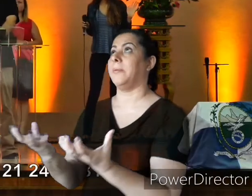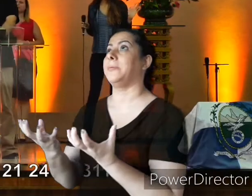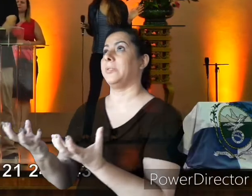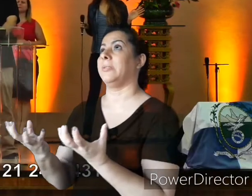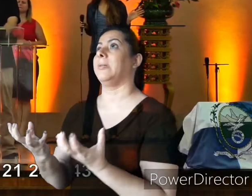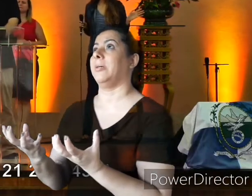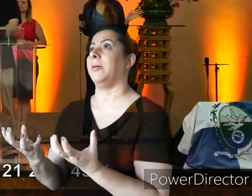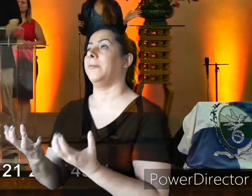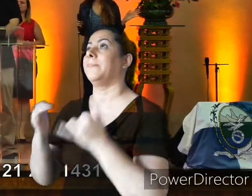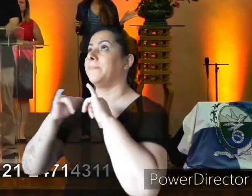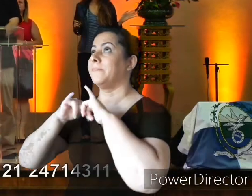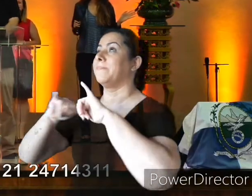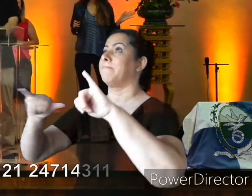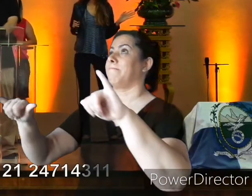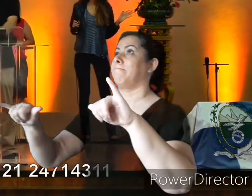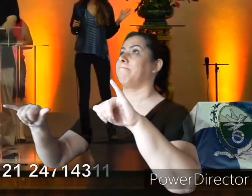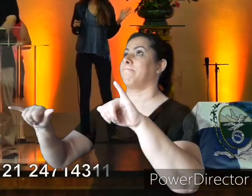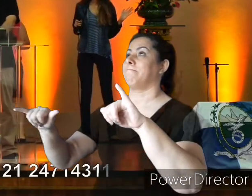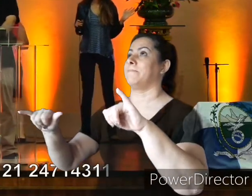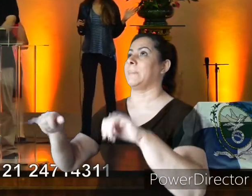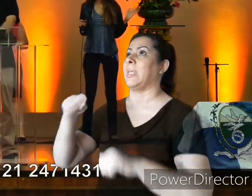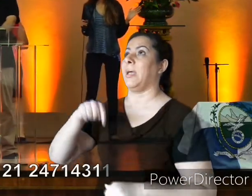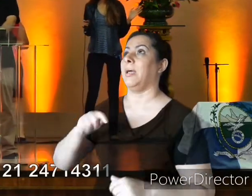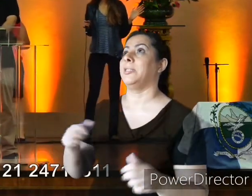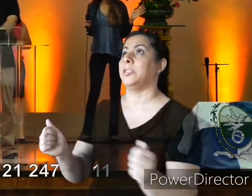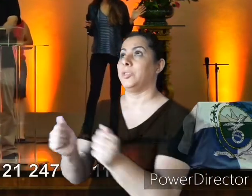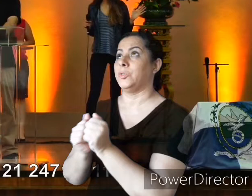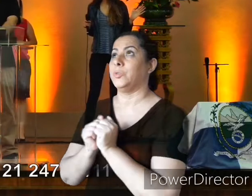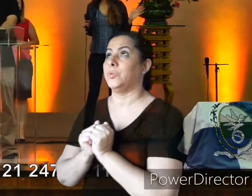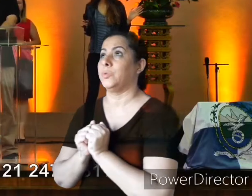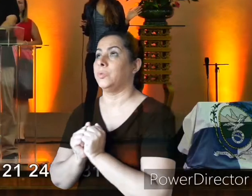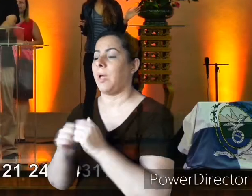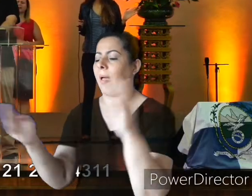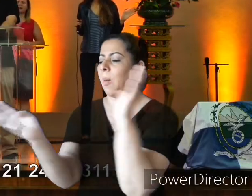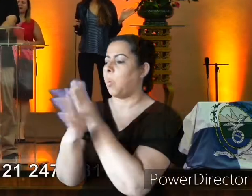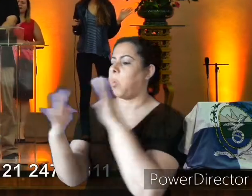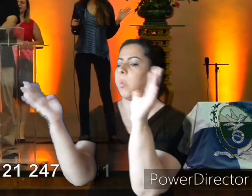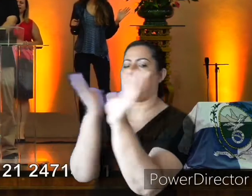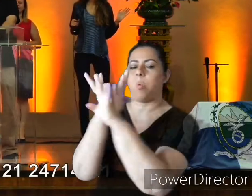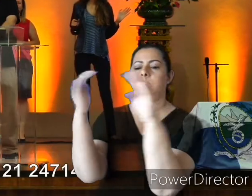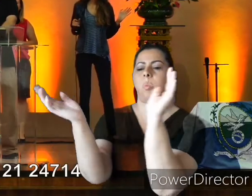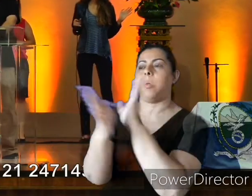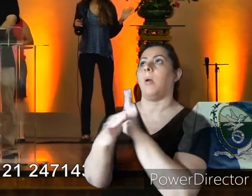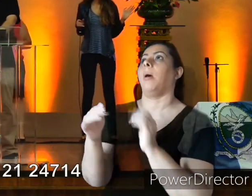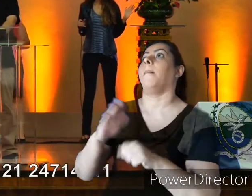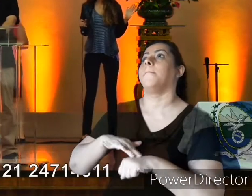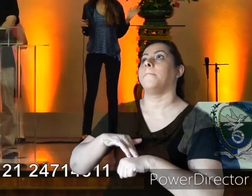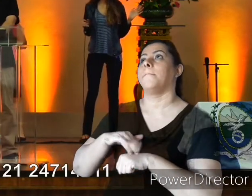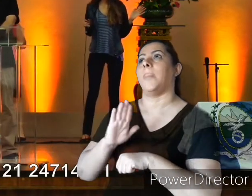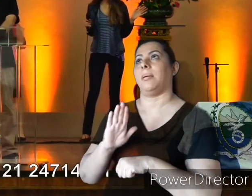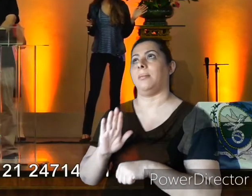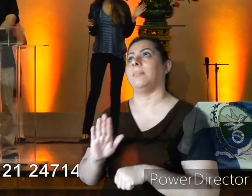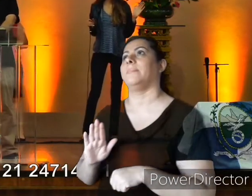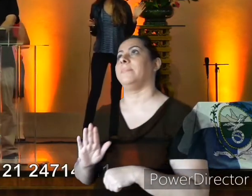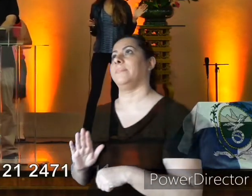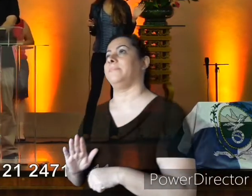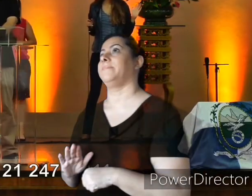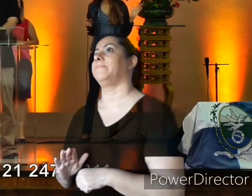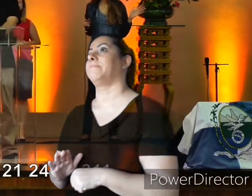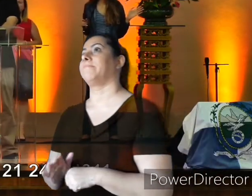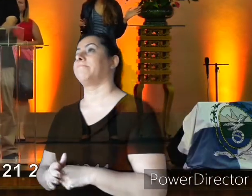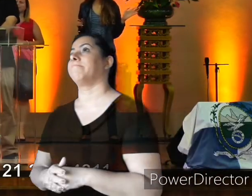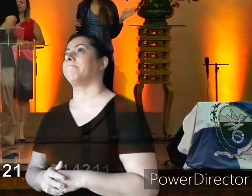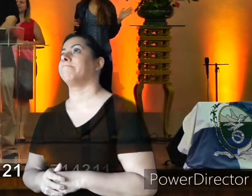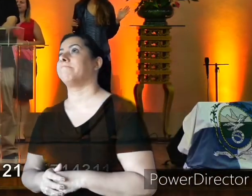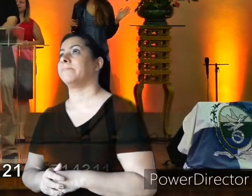comigo. E eu também declaro com toda alegria: maior é aquele que habita em mim